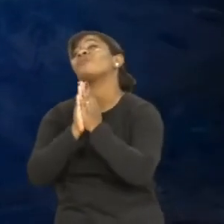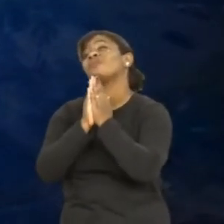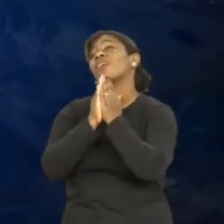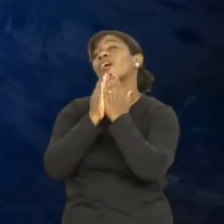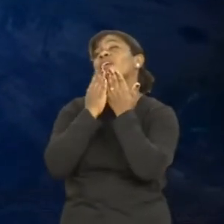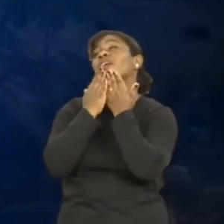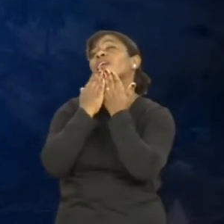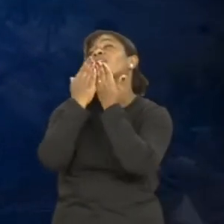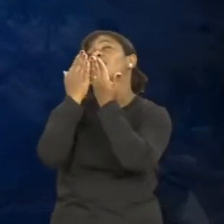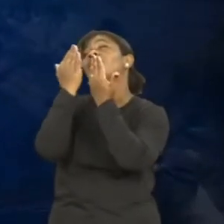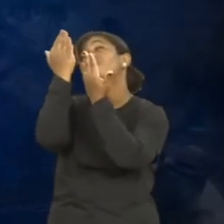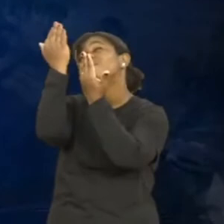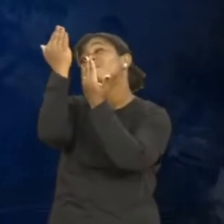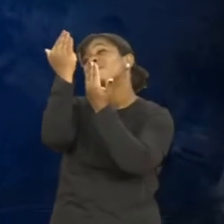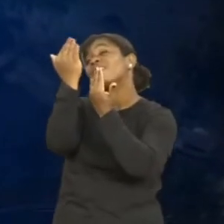ó vem.